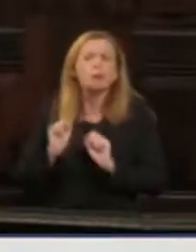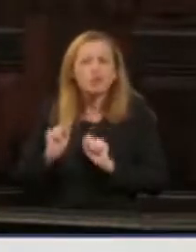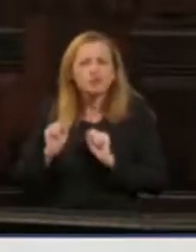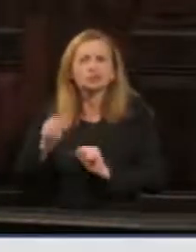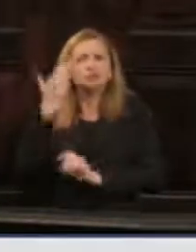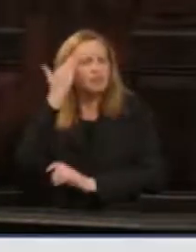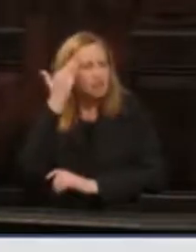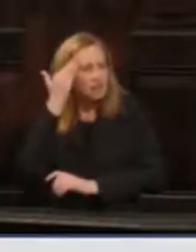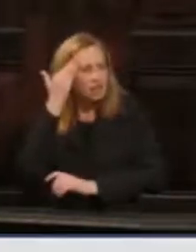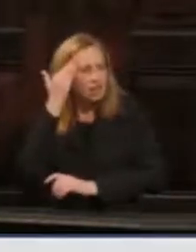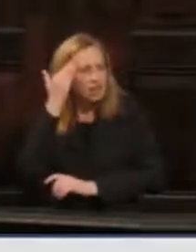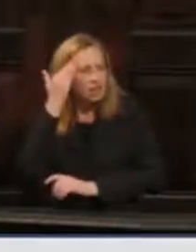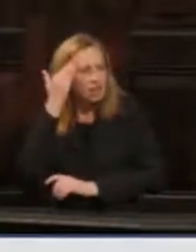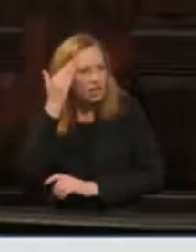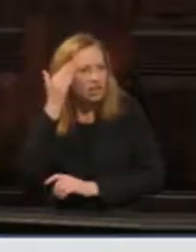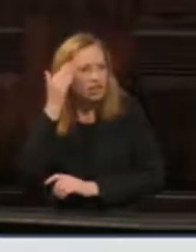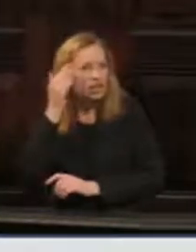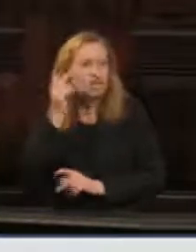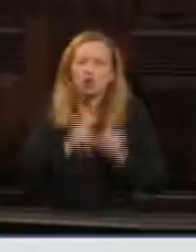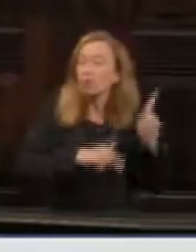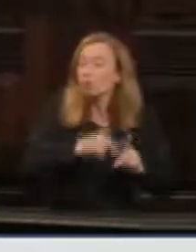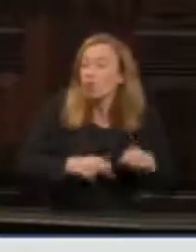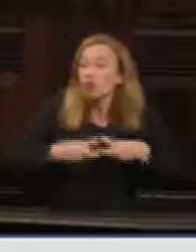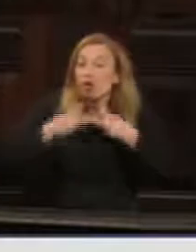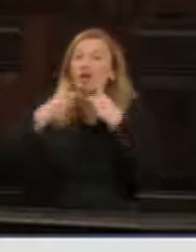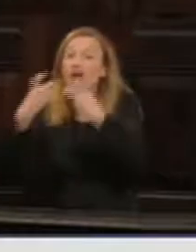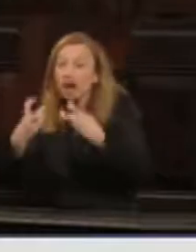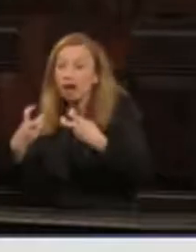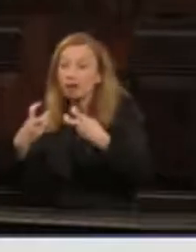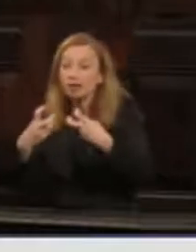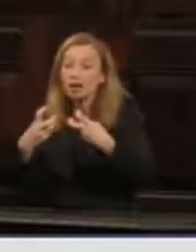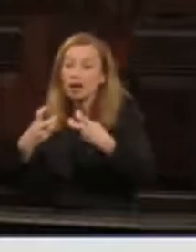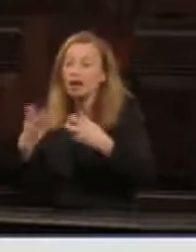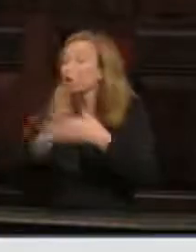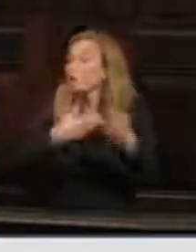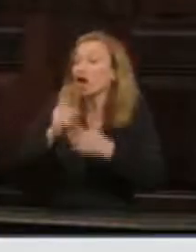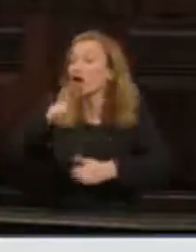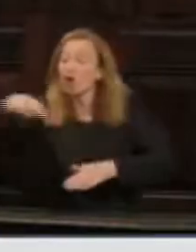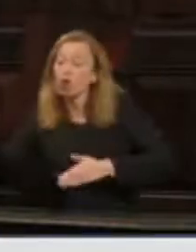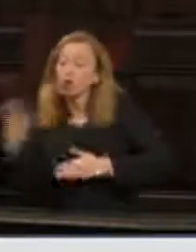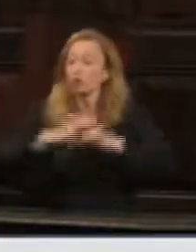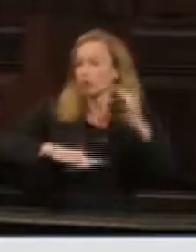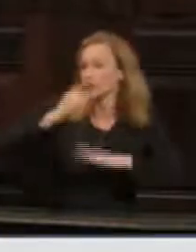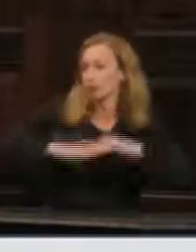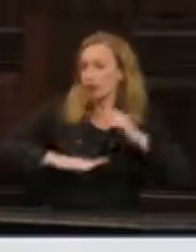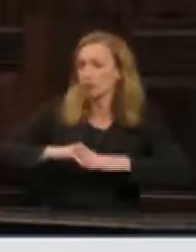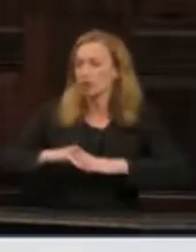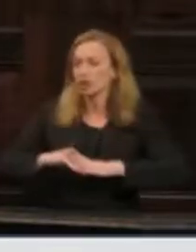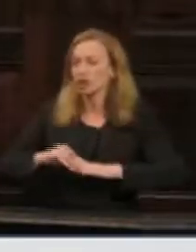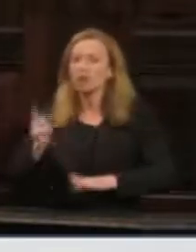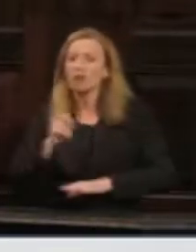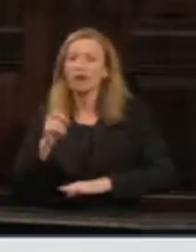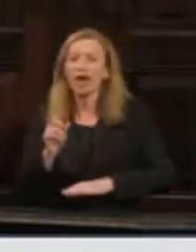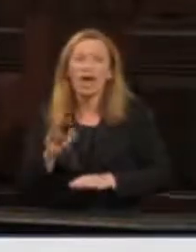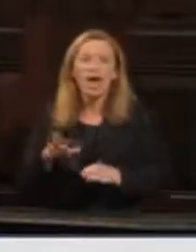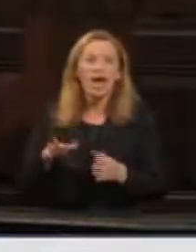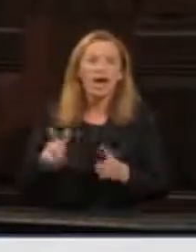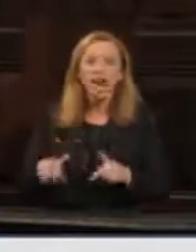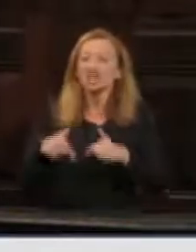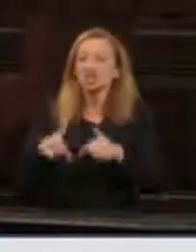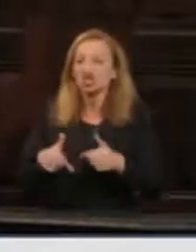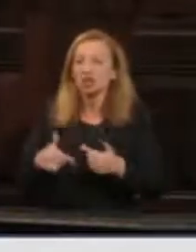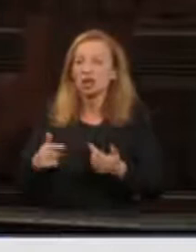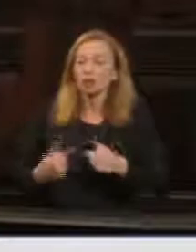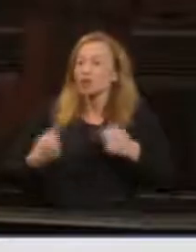que a questão que a sociedade clama é como clamaria para qualquer outra profissão. E não é criminalizar a política. A política